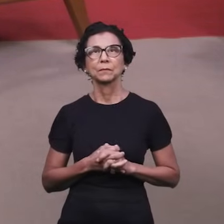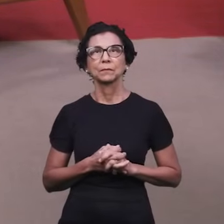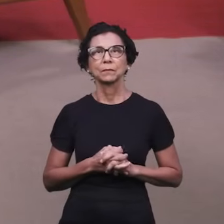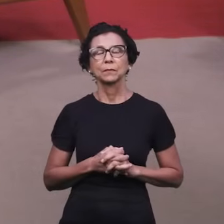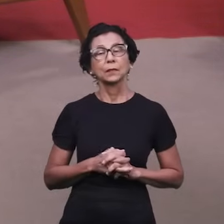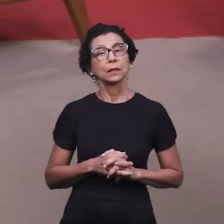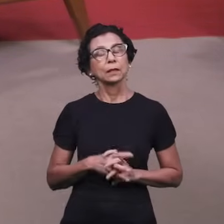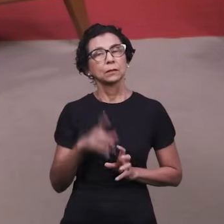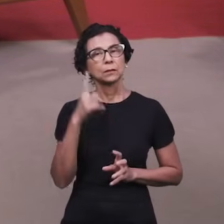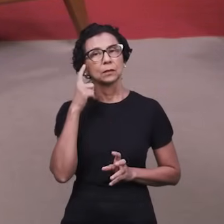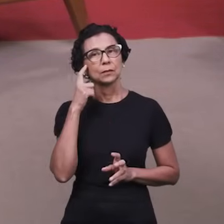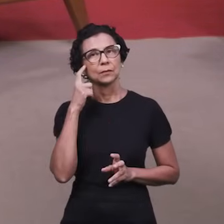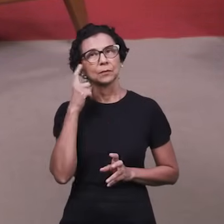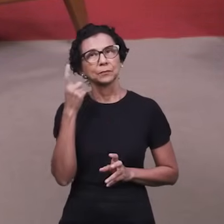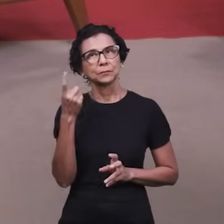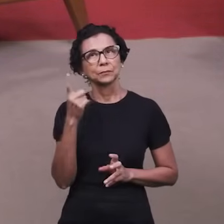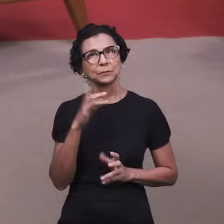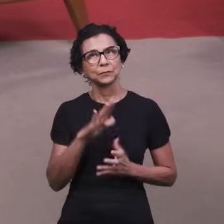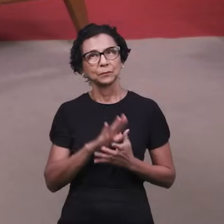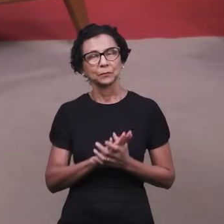primeira identificação